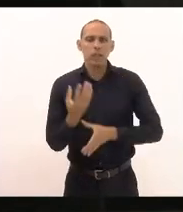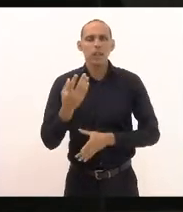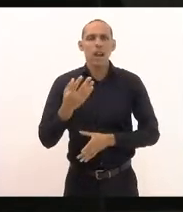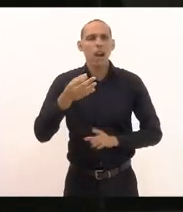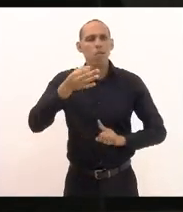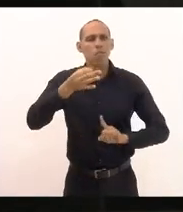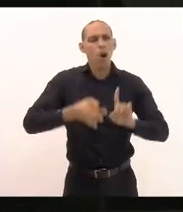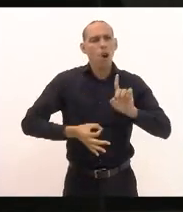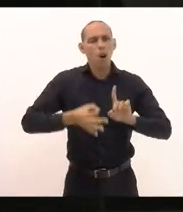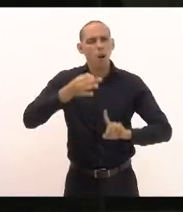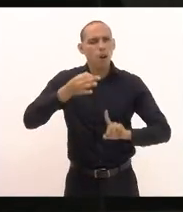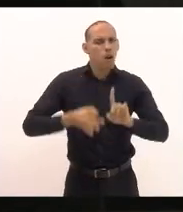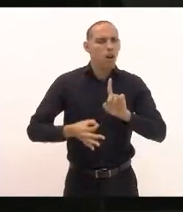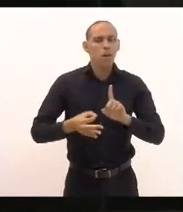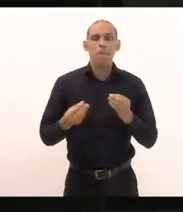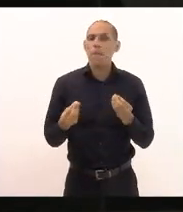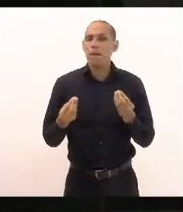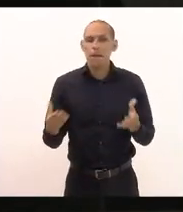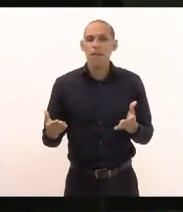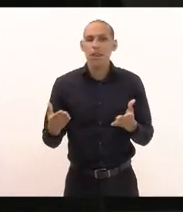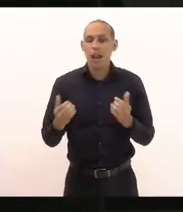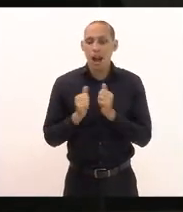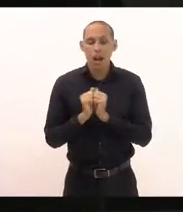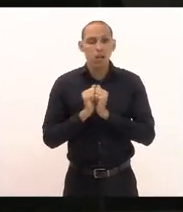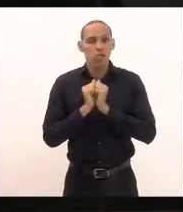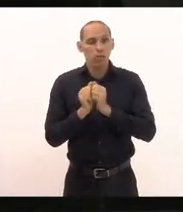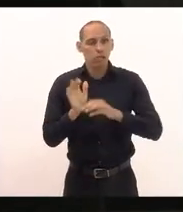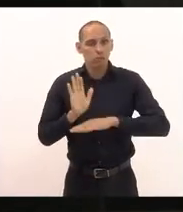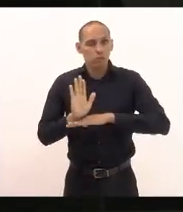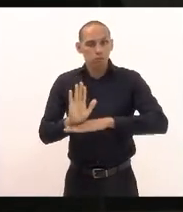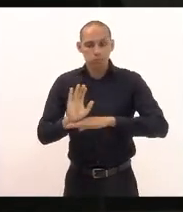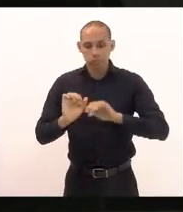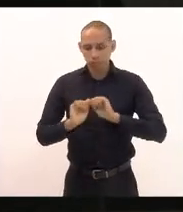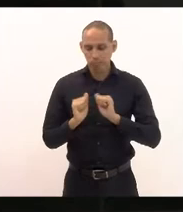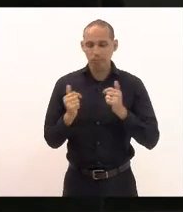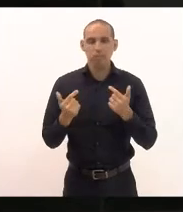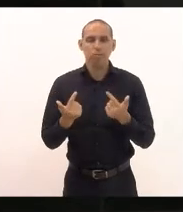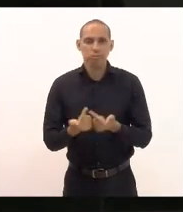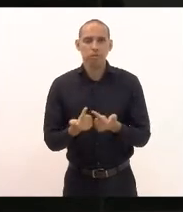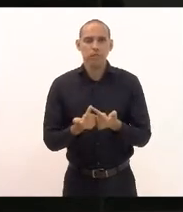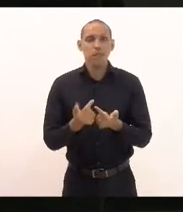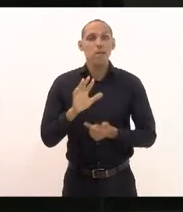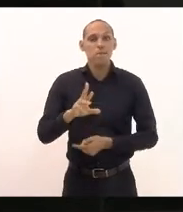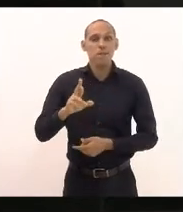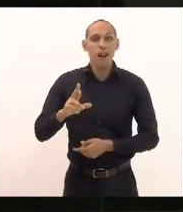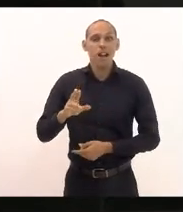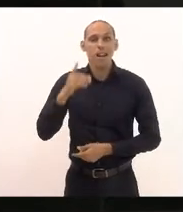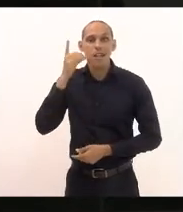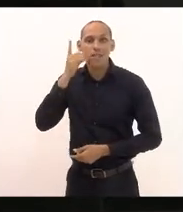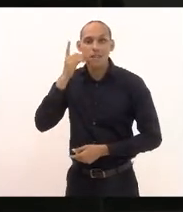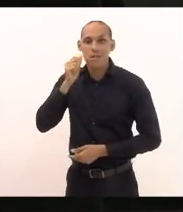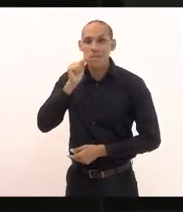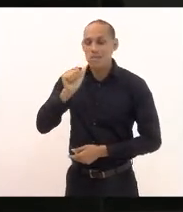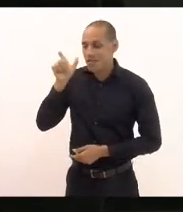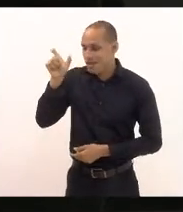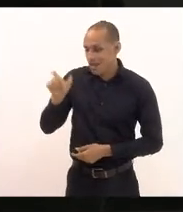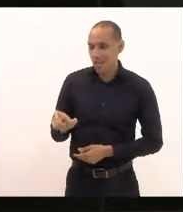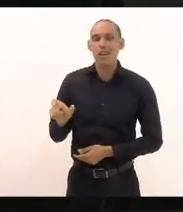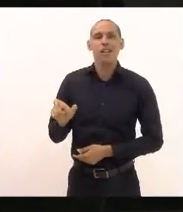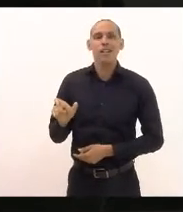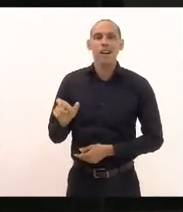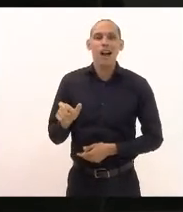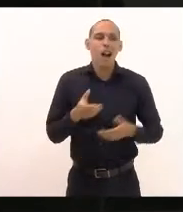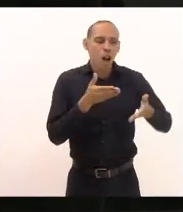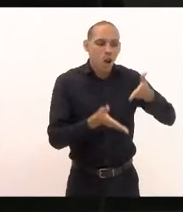Procuradoria como braço da Assembleia Legislativa a ser exercido por uma deputada e que atuasse em outras